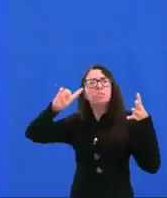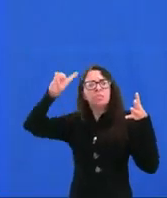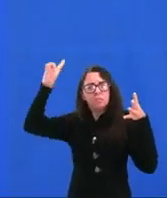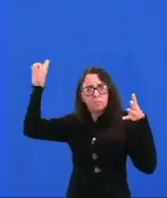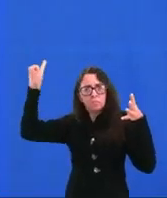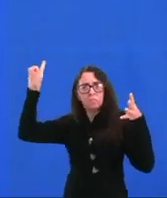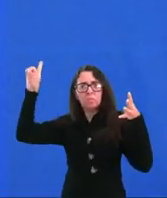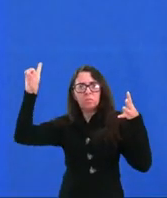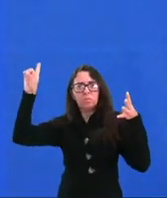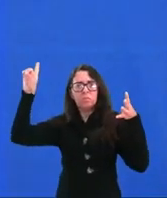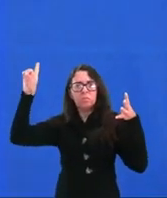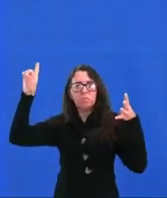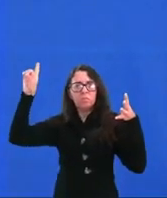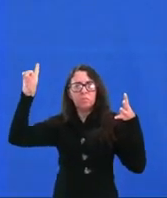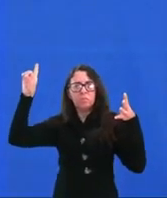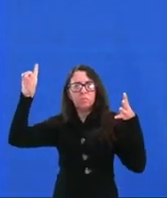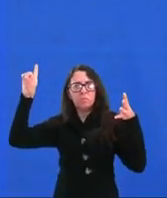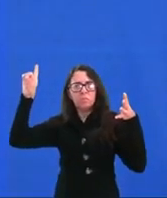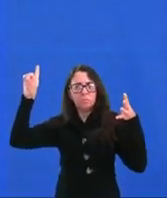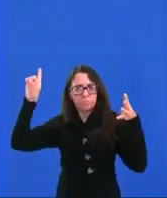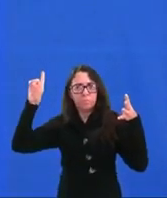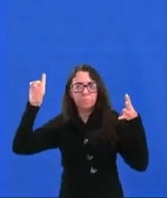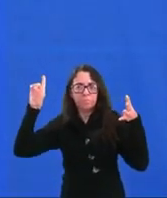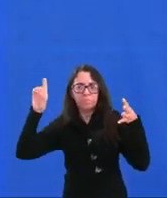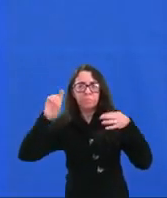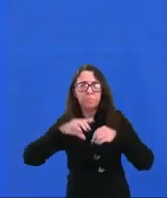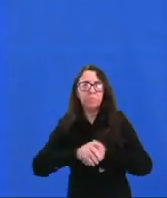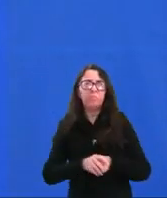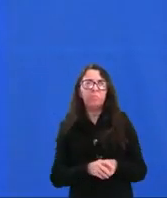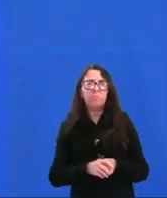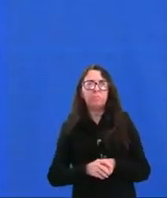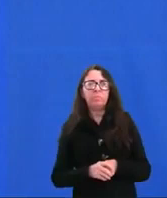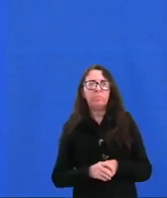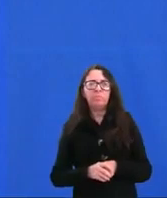de Deus, a perfeita